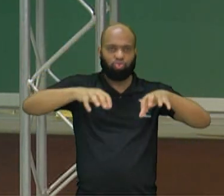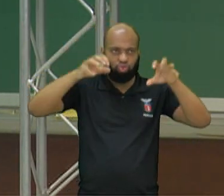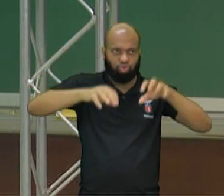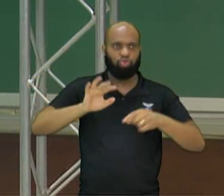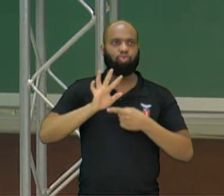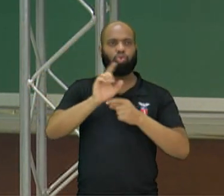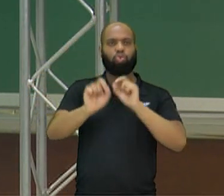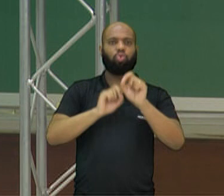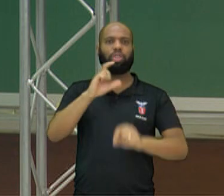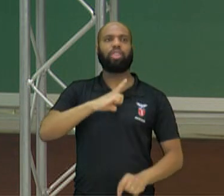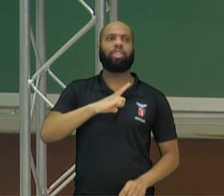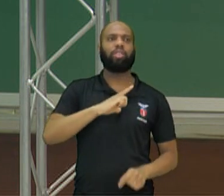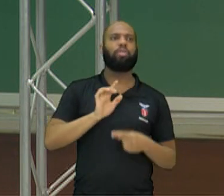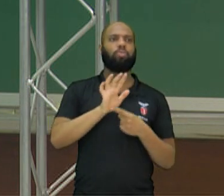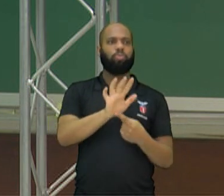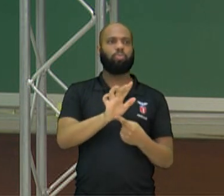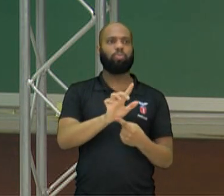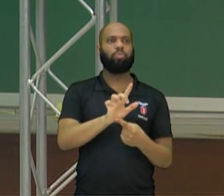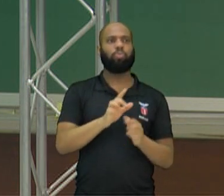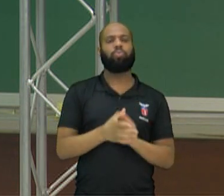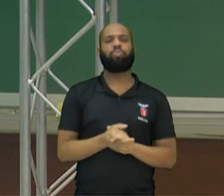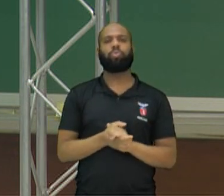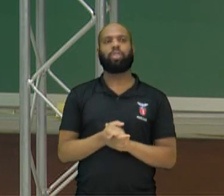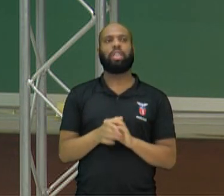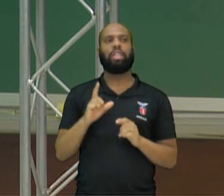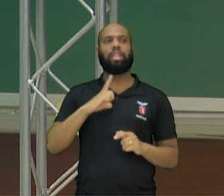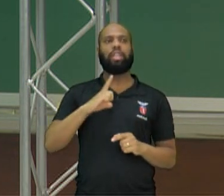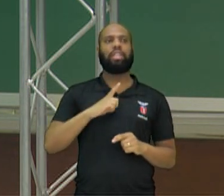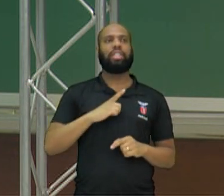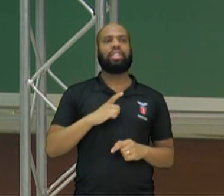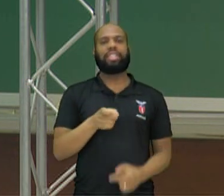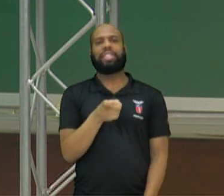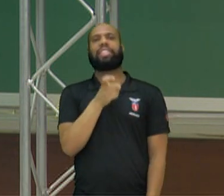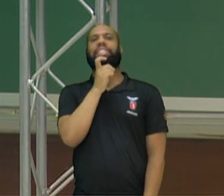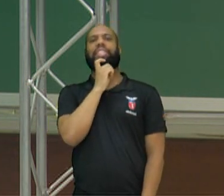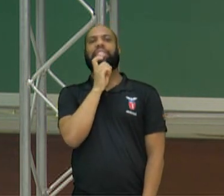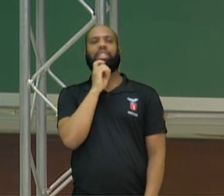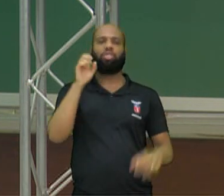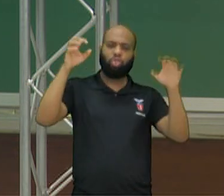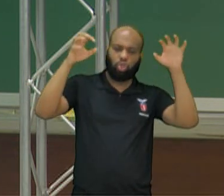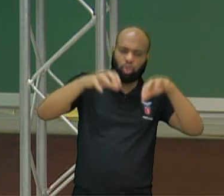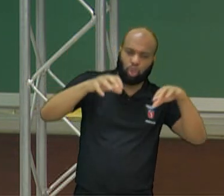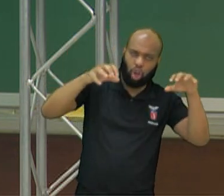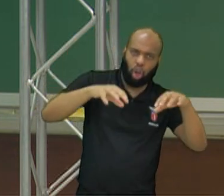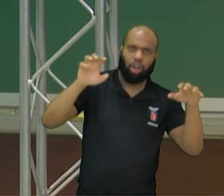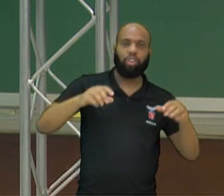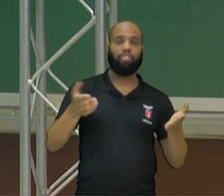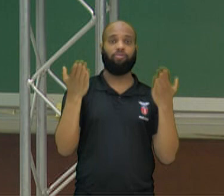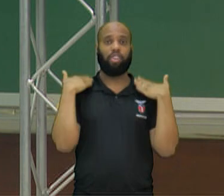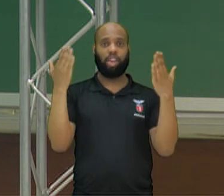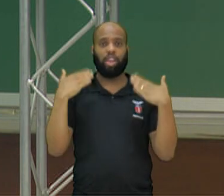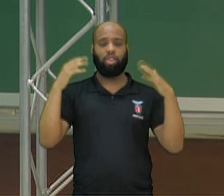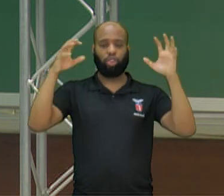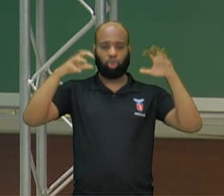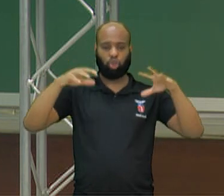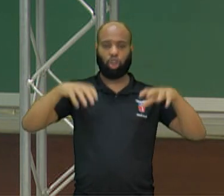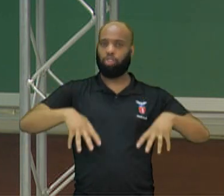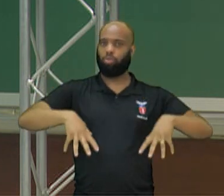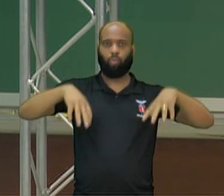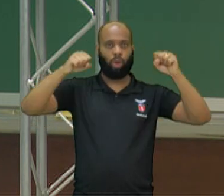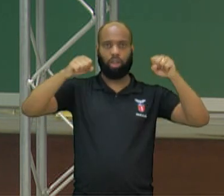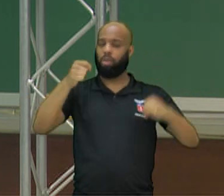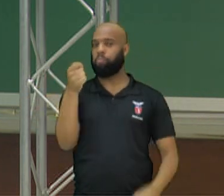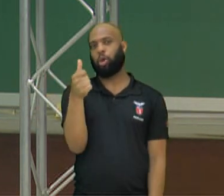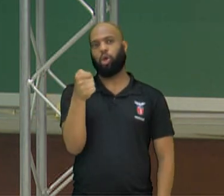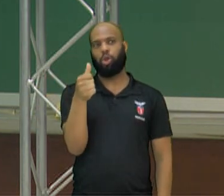pluviométrico, apresenta no inverno uma grande quantidade de chuvas e no verão uma quantidade de chuvas